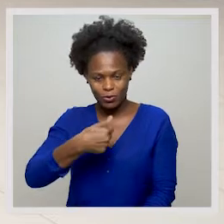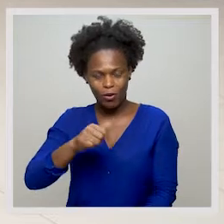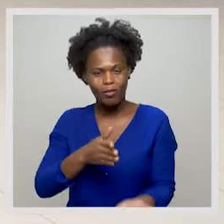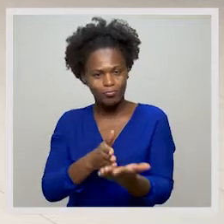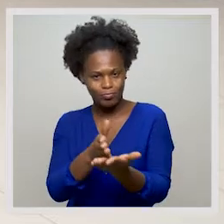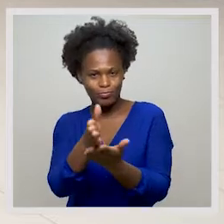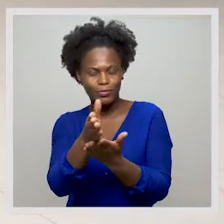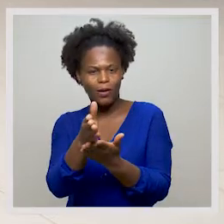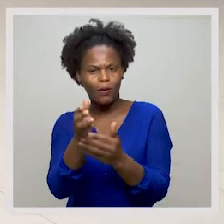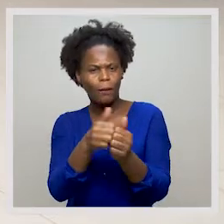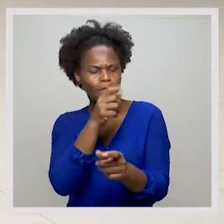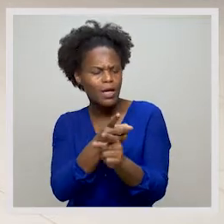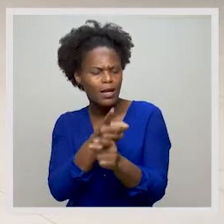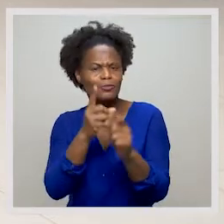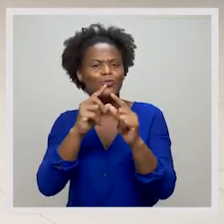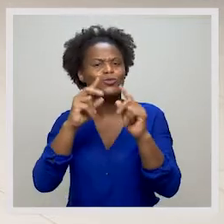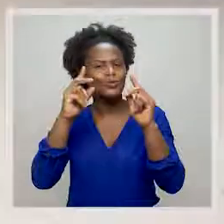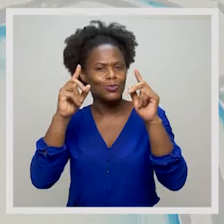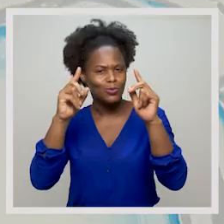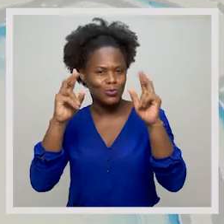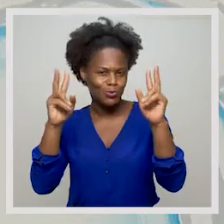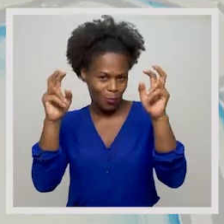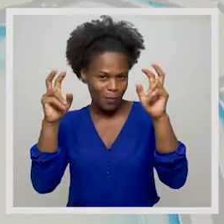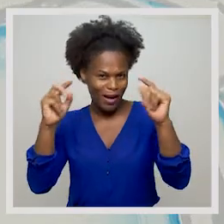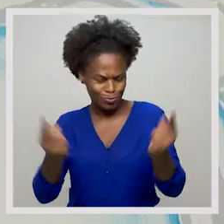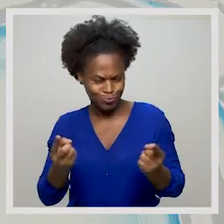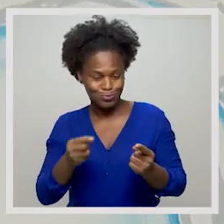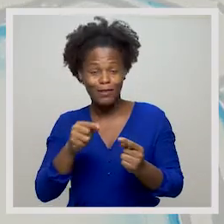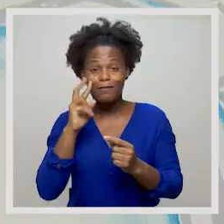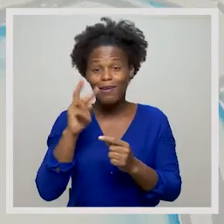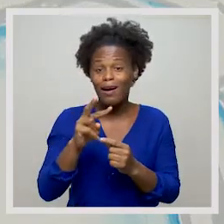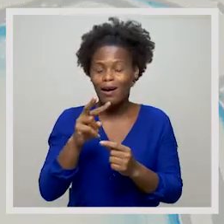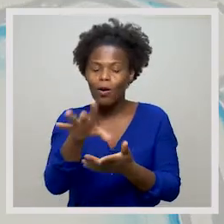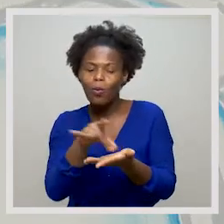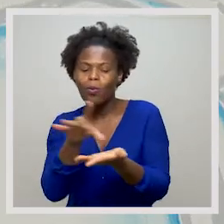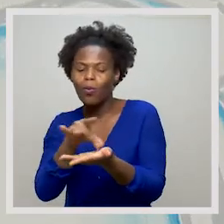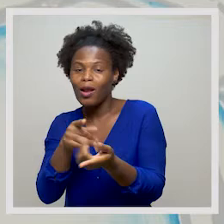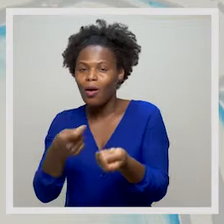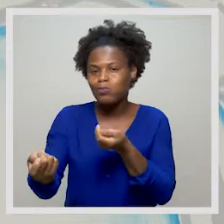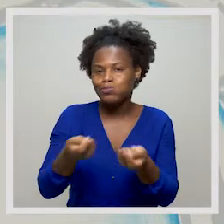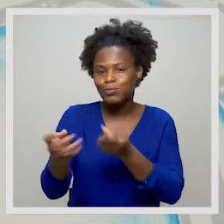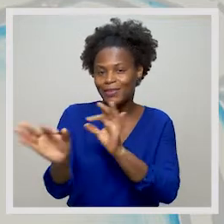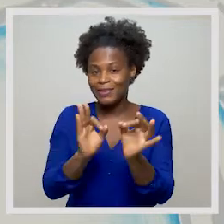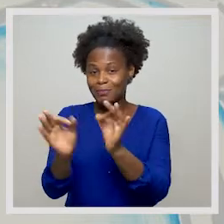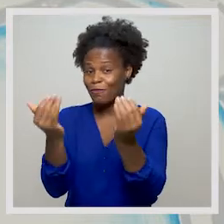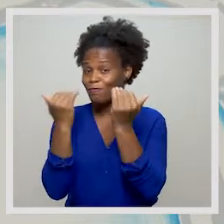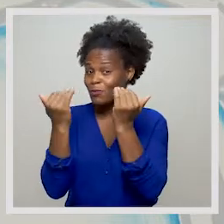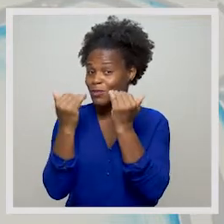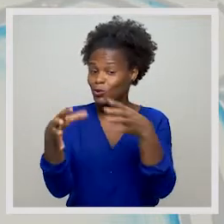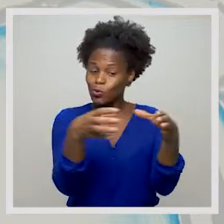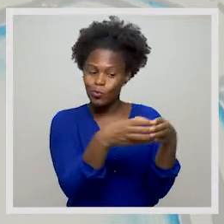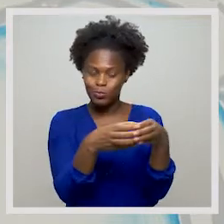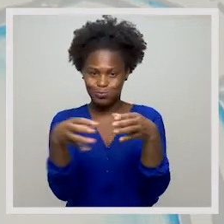Hoje continuaremos com o mesmo sumário. Nós vamos ver a recolha, organização e tratamento de